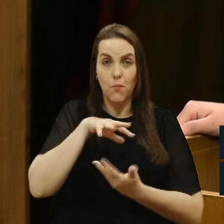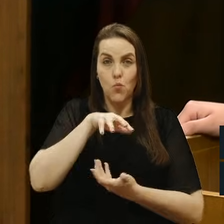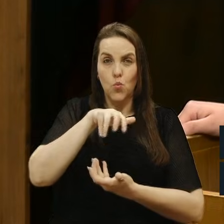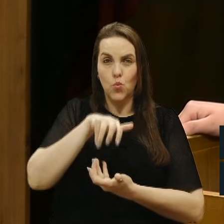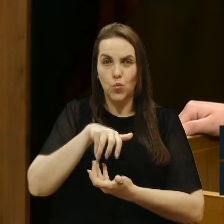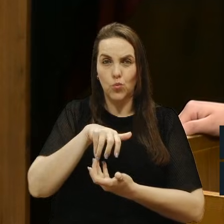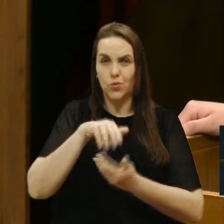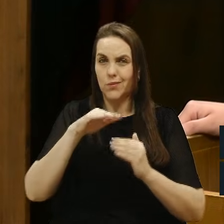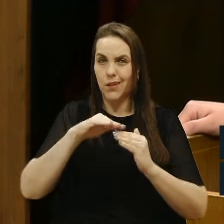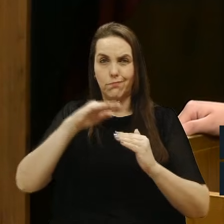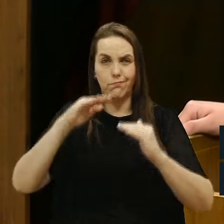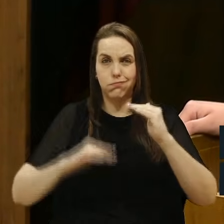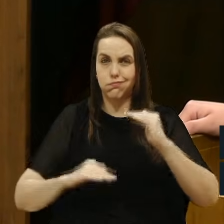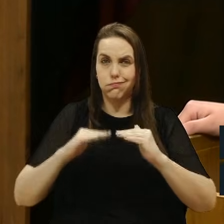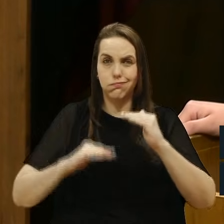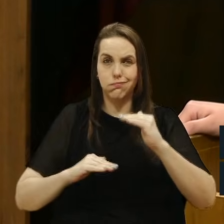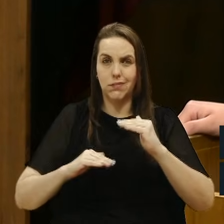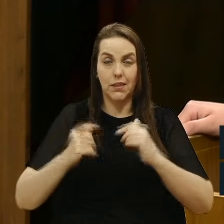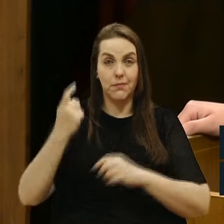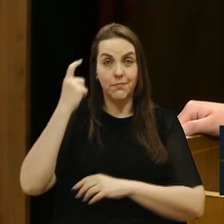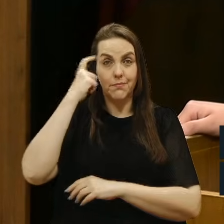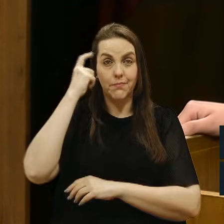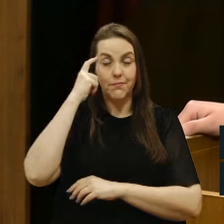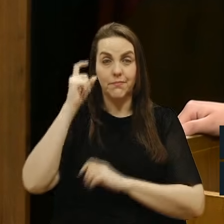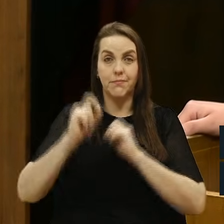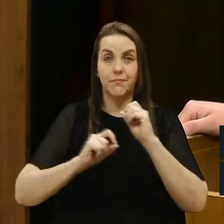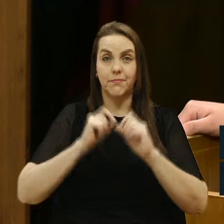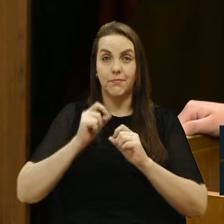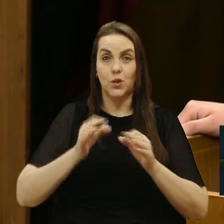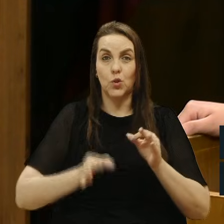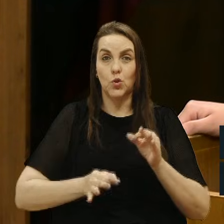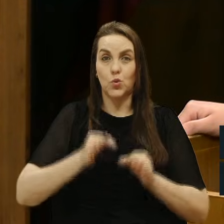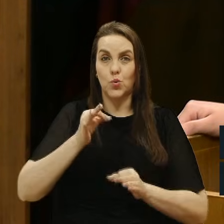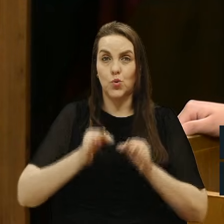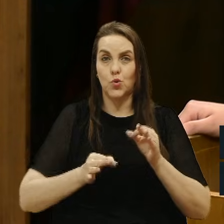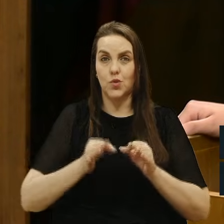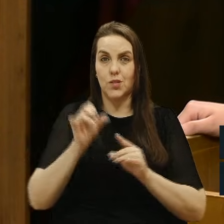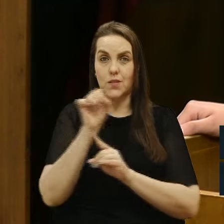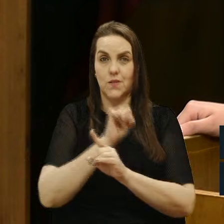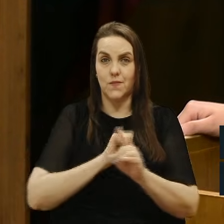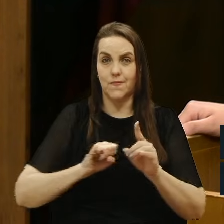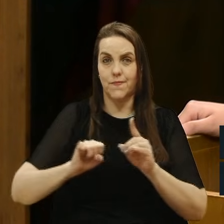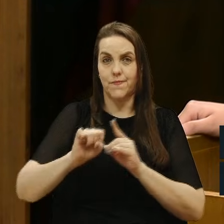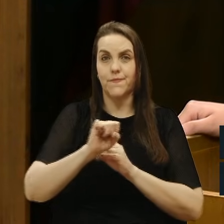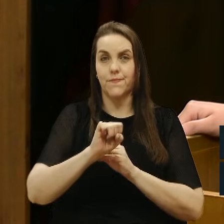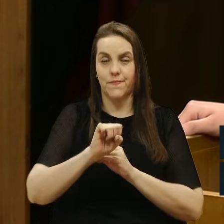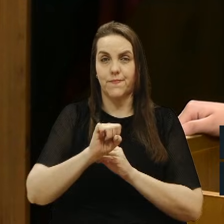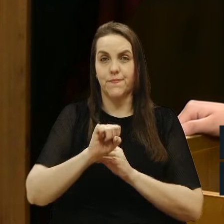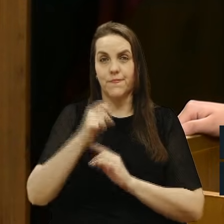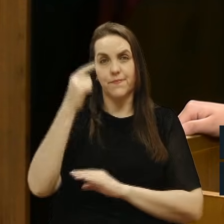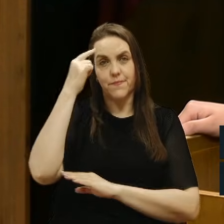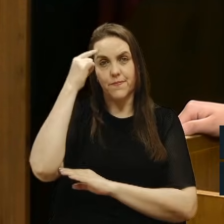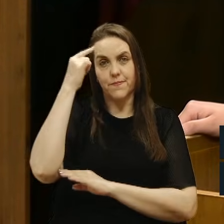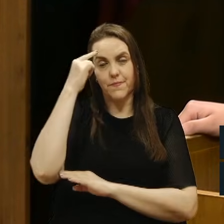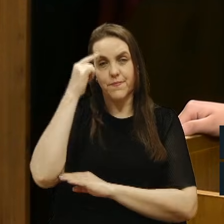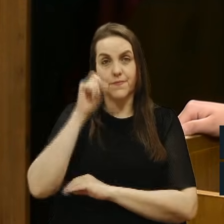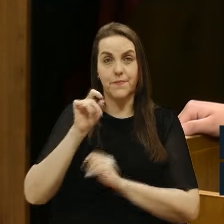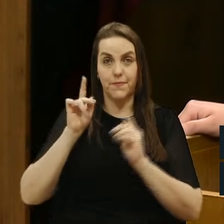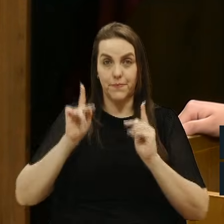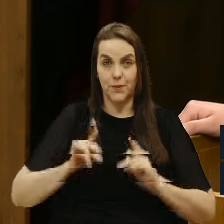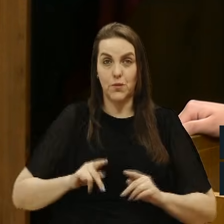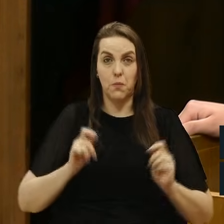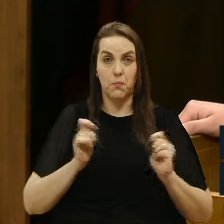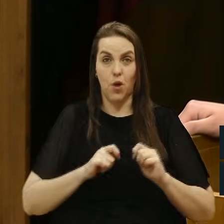de desigualdade que a gente tem que pensar na justiça social e pensar que quem pode tem que